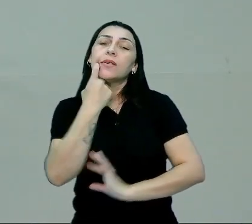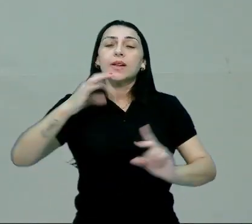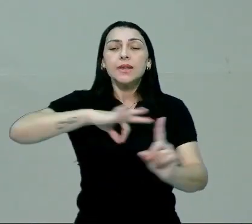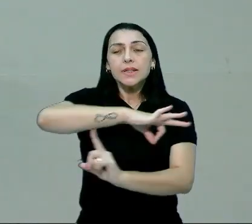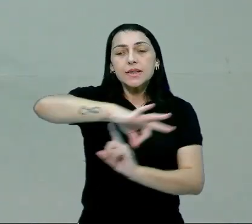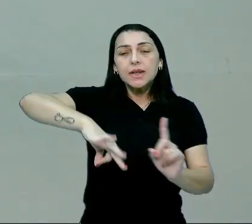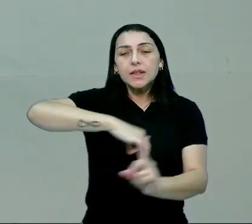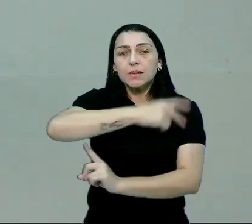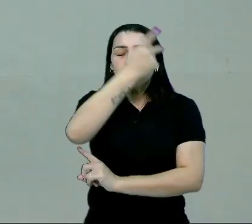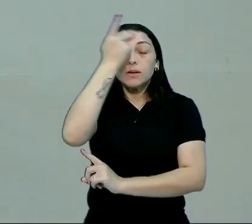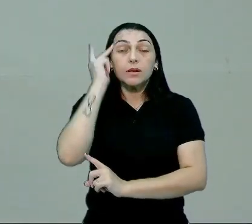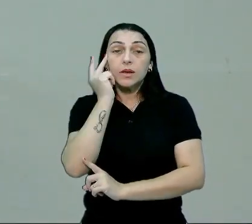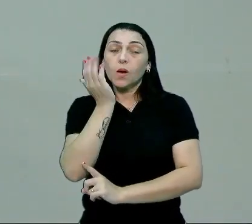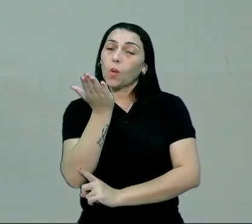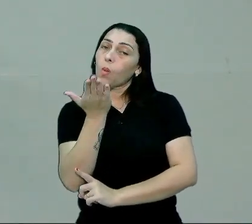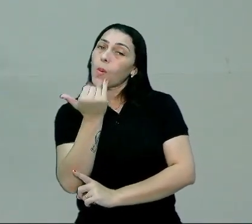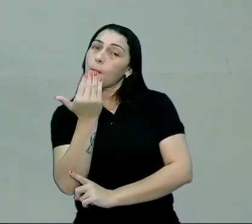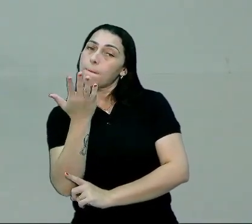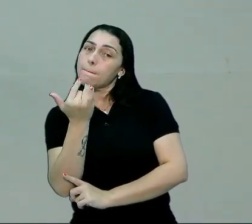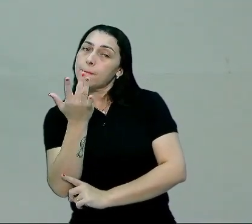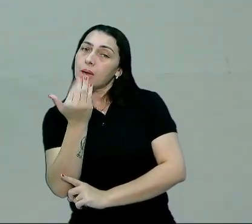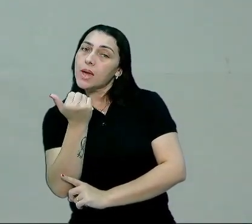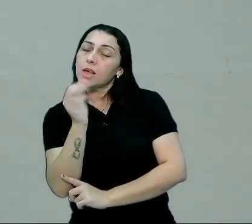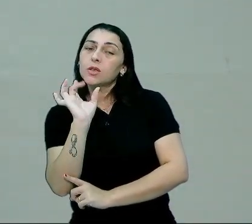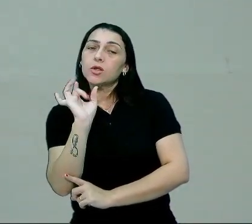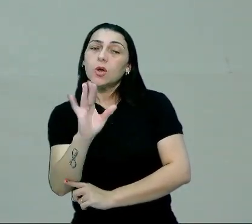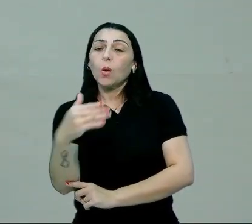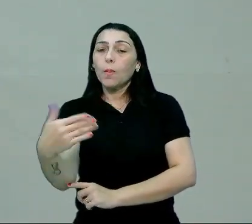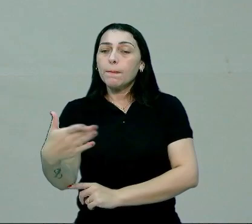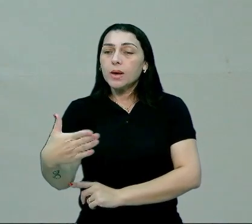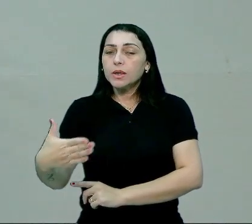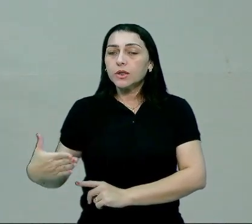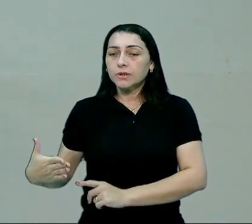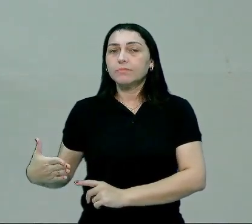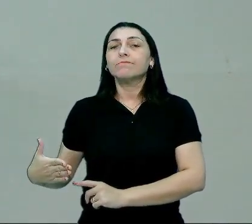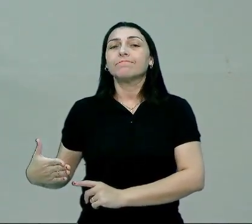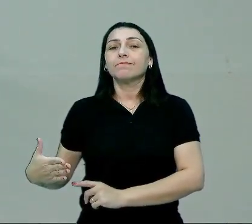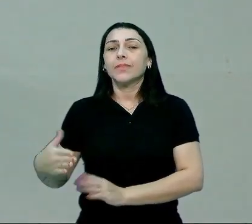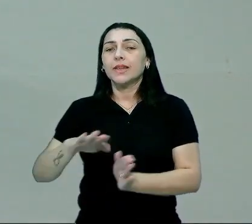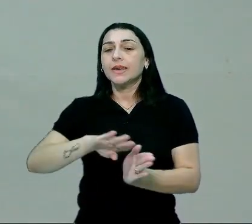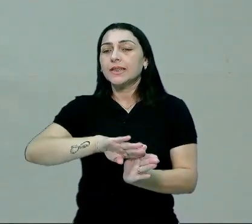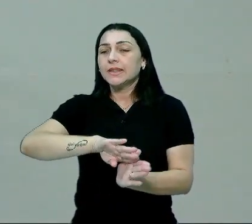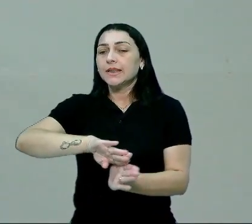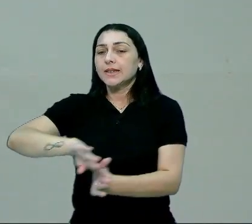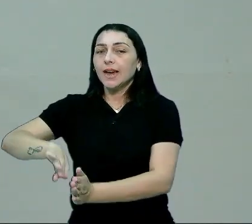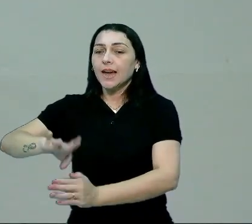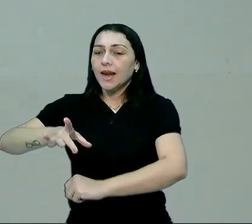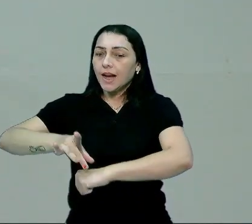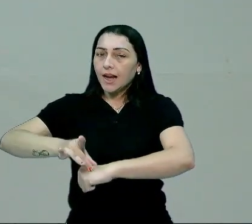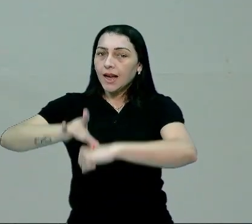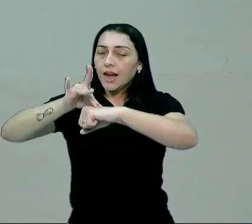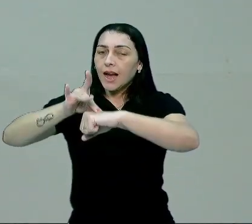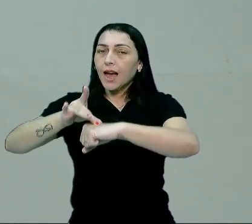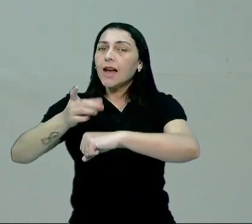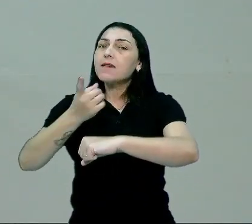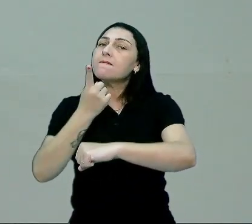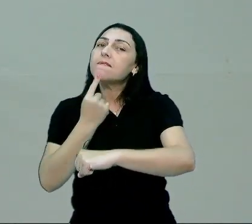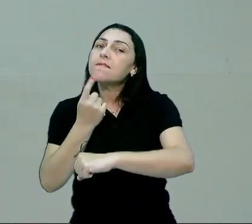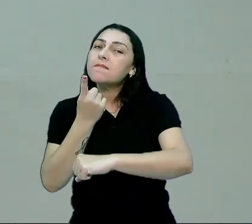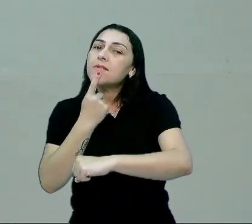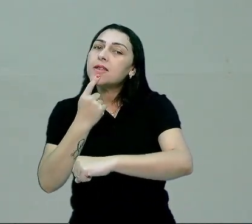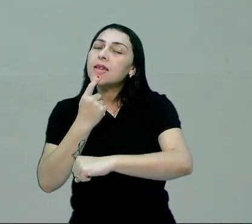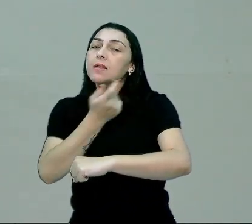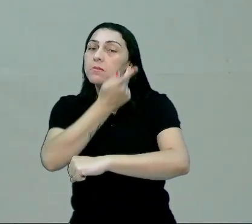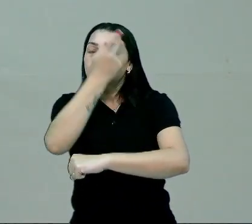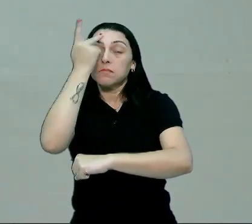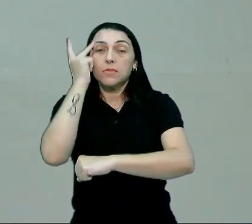muitas pessoas, alimentar-se com peixe, deixando de lado a carne vermelha.